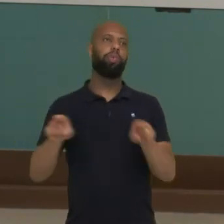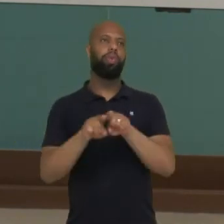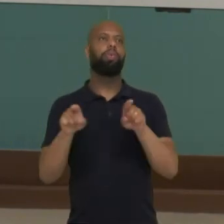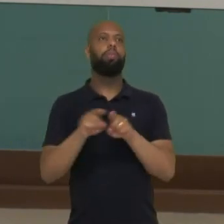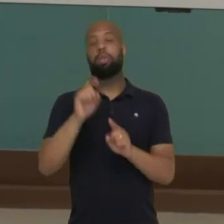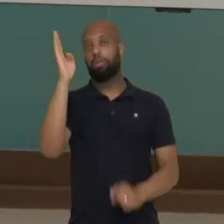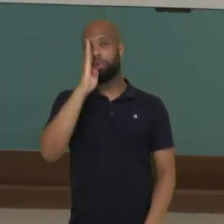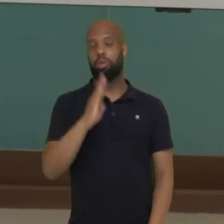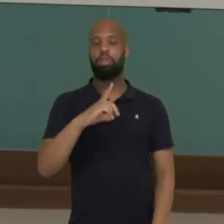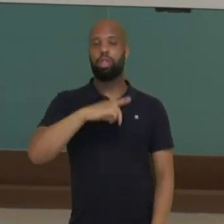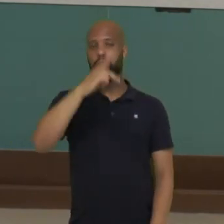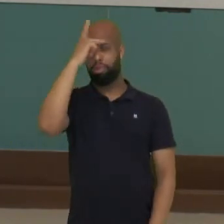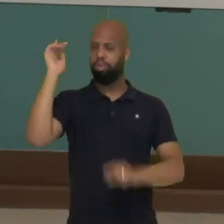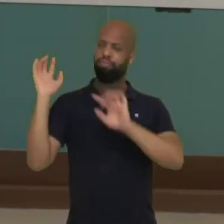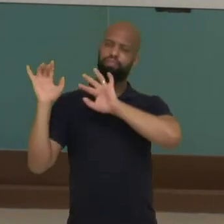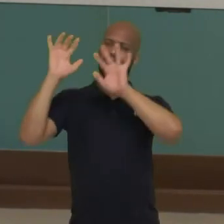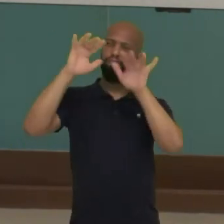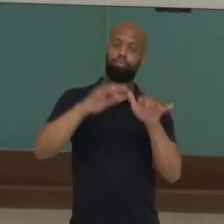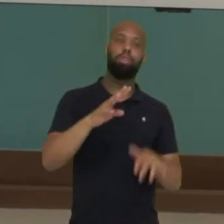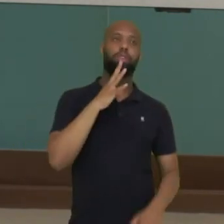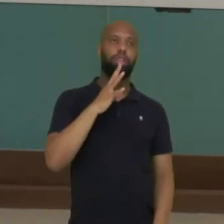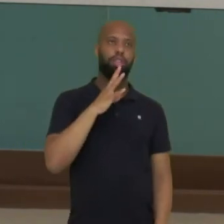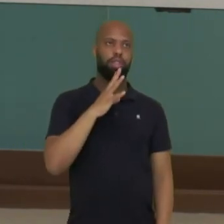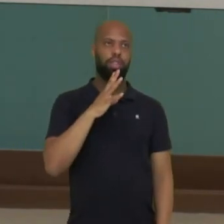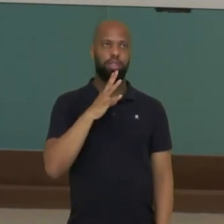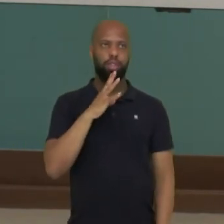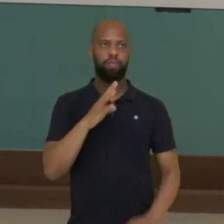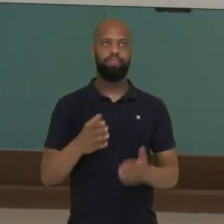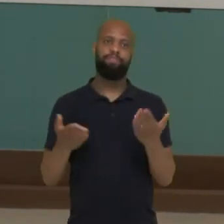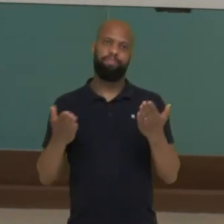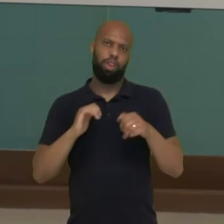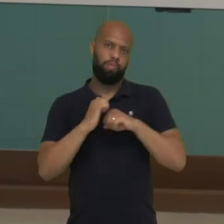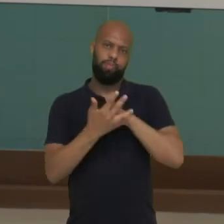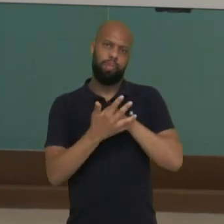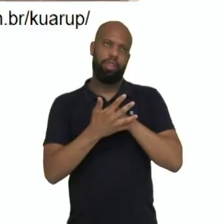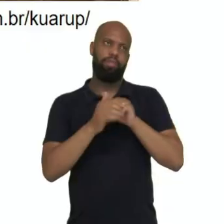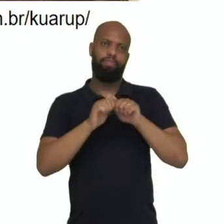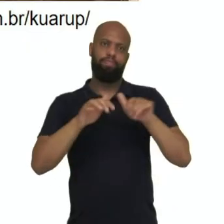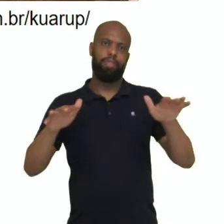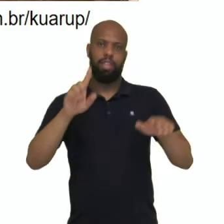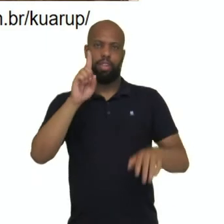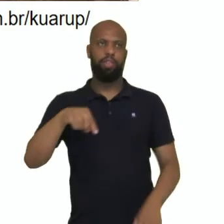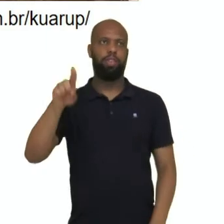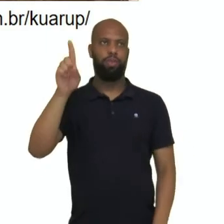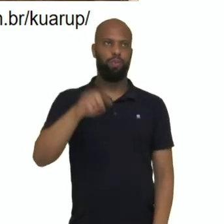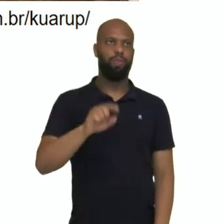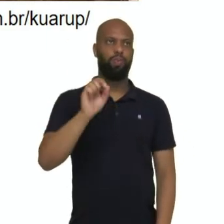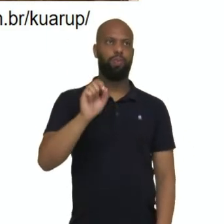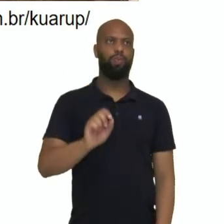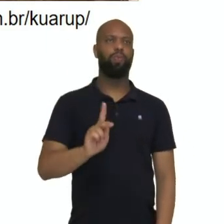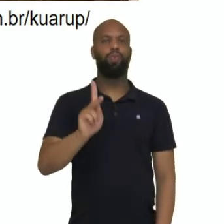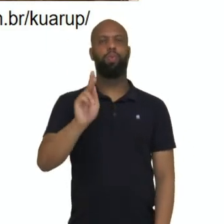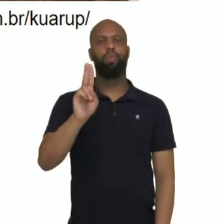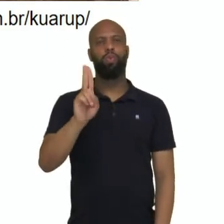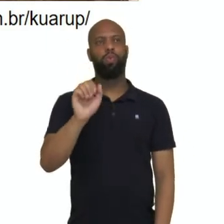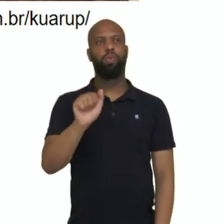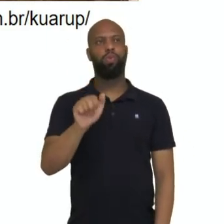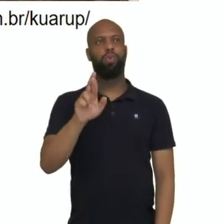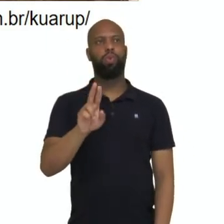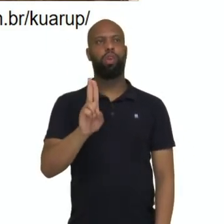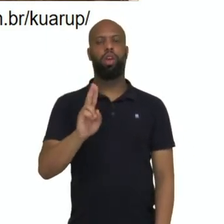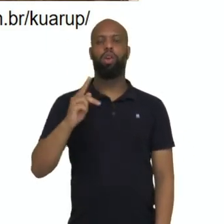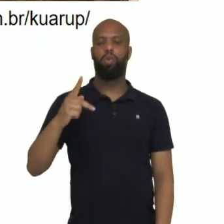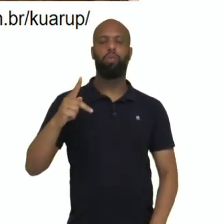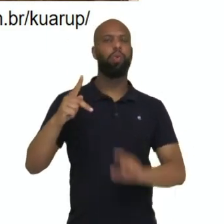vem gente do mundo inteiro para conhecer, exceto no ano da pandemia que ele foi suspenso, que é o Quarupi. Quarupi é o nome de um ritual